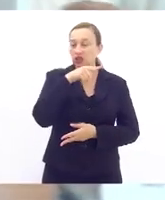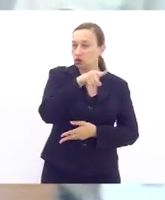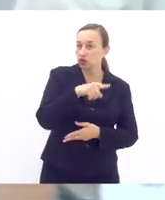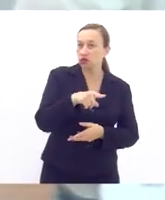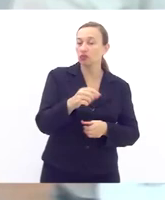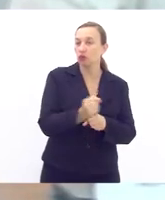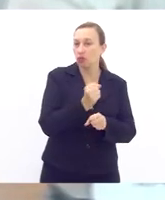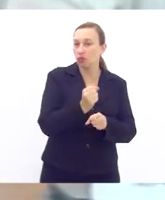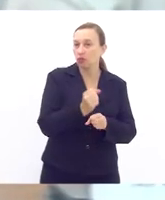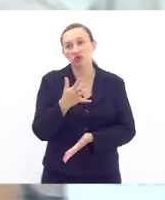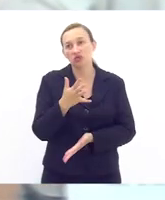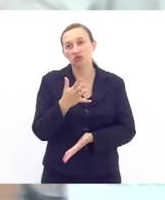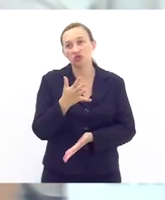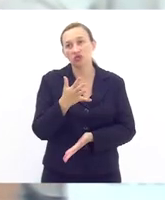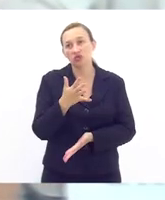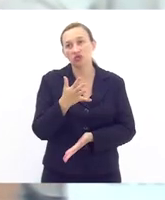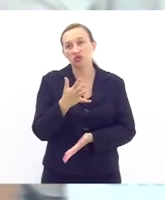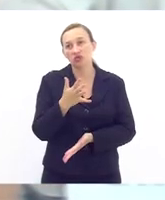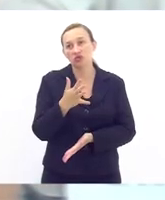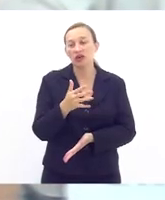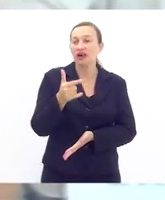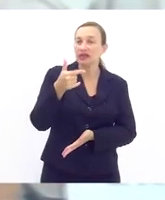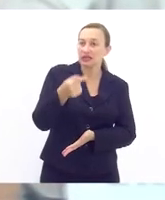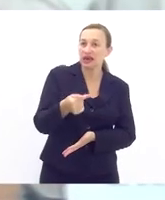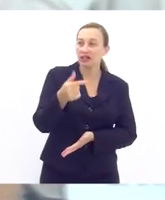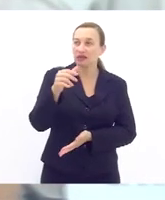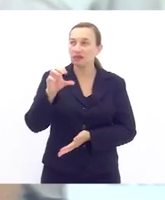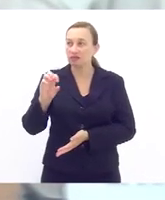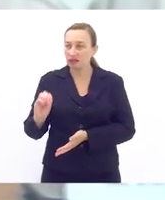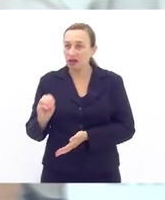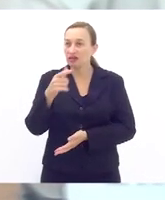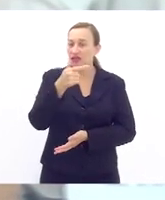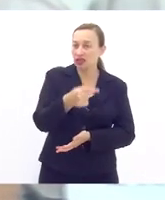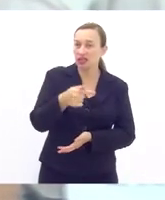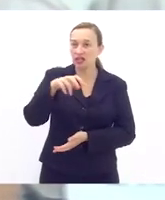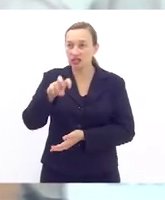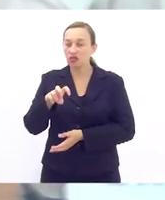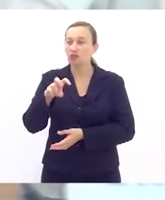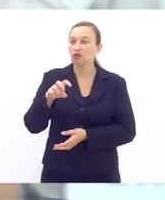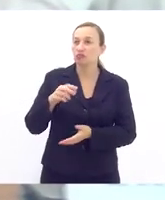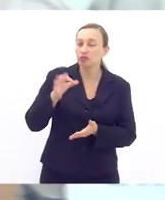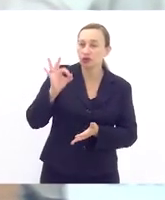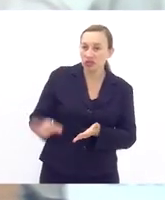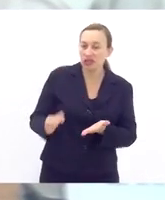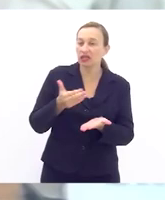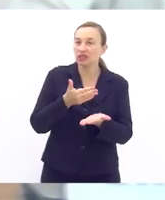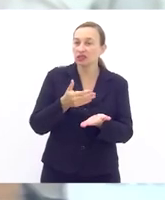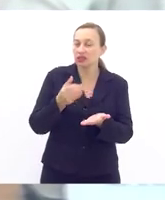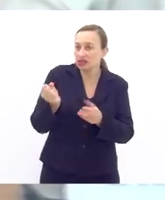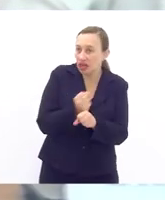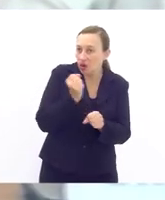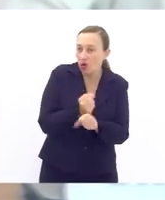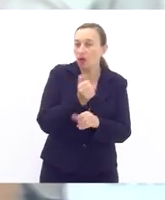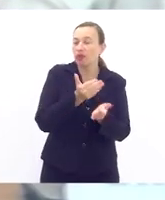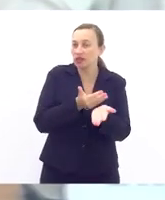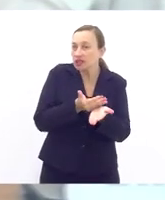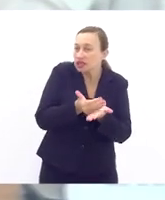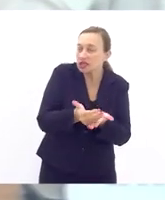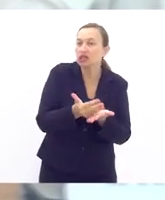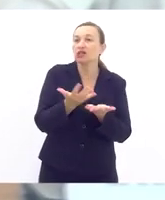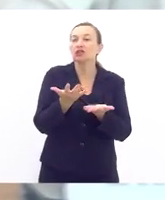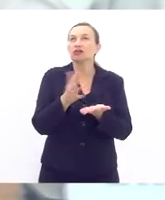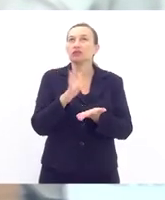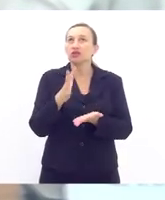agora ambas tem aproximadamente 70 75% da obra em execução nós estamos executando